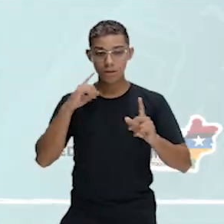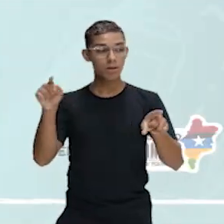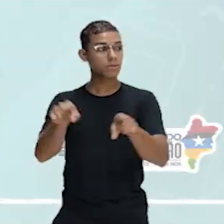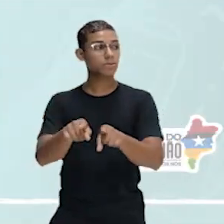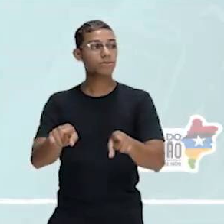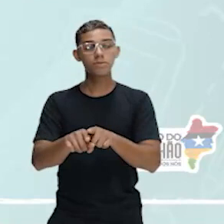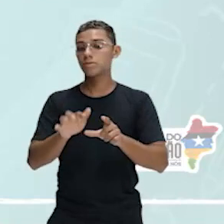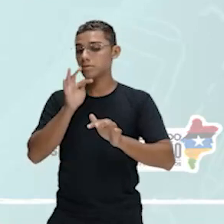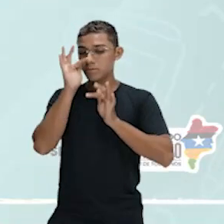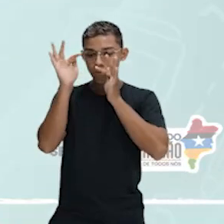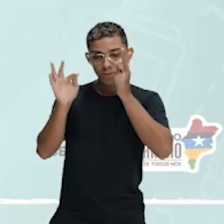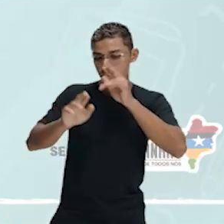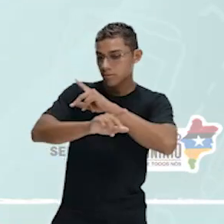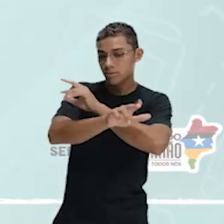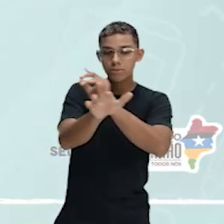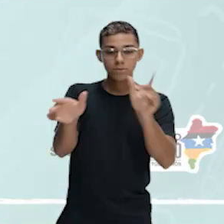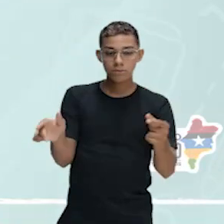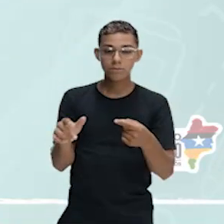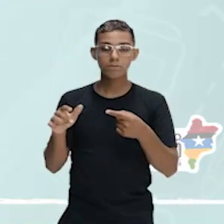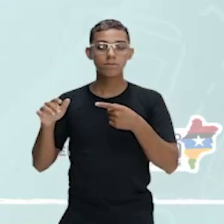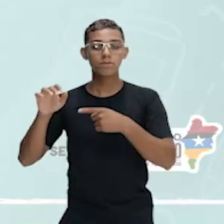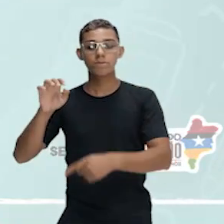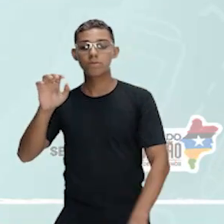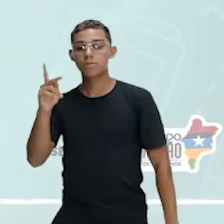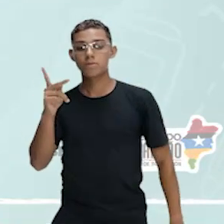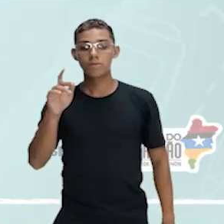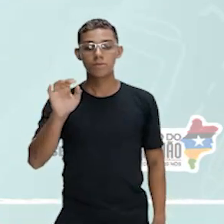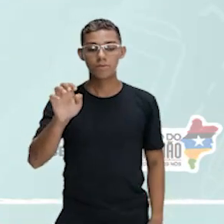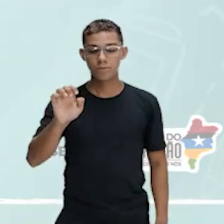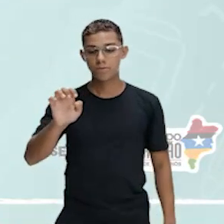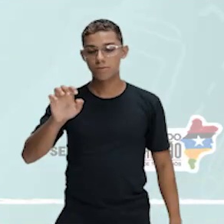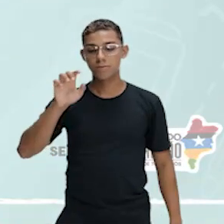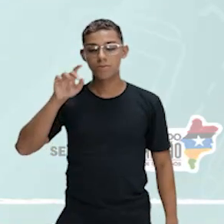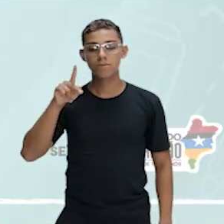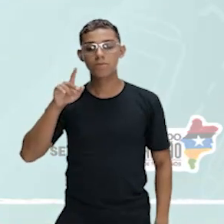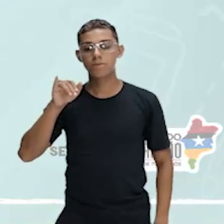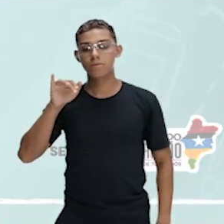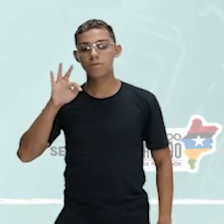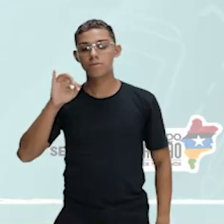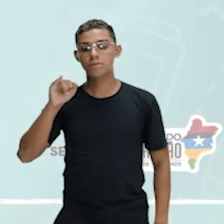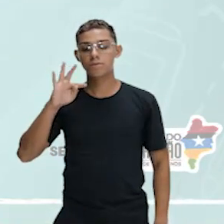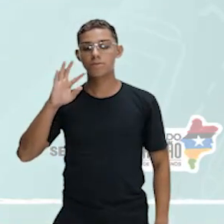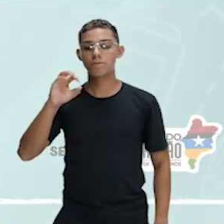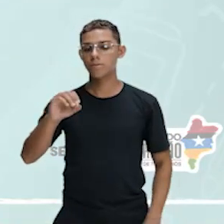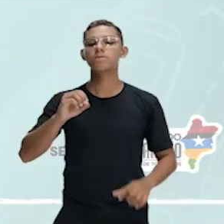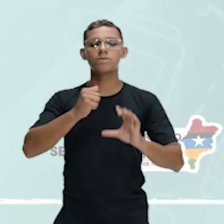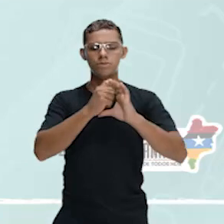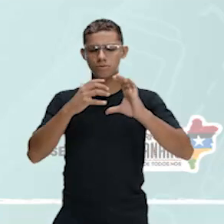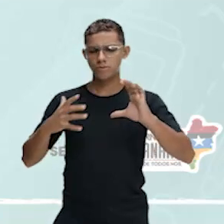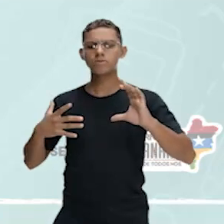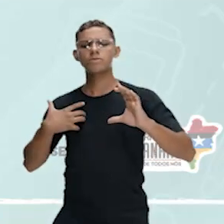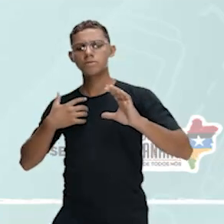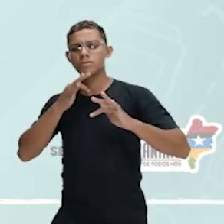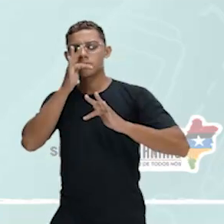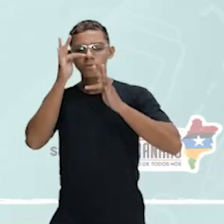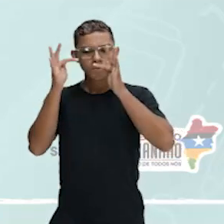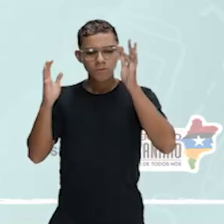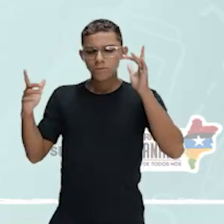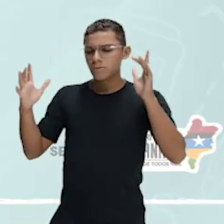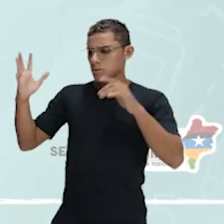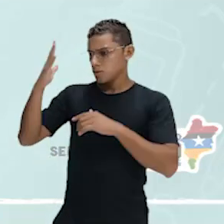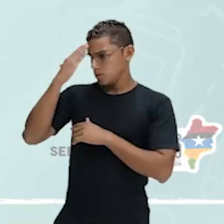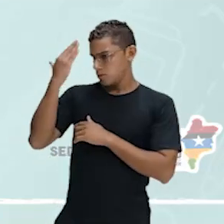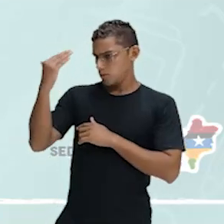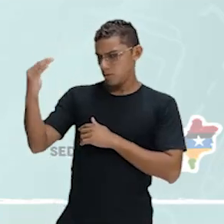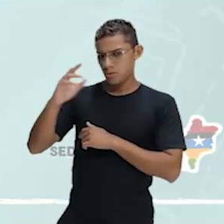muitas bromélias. O epifitismo aqui, ele é bem característico, ou seja, plantas